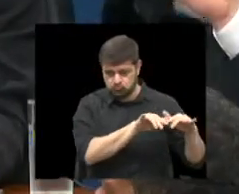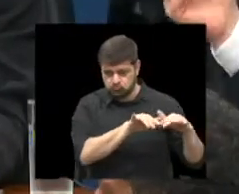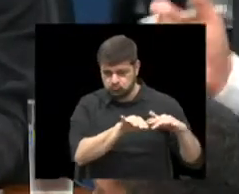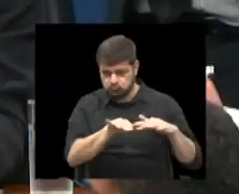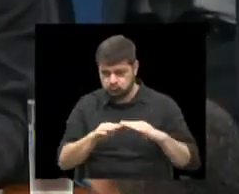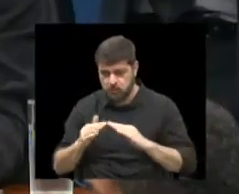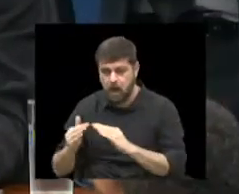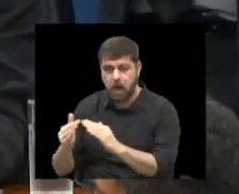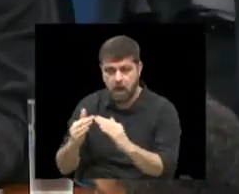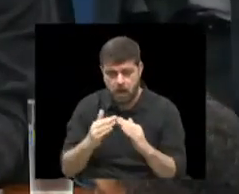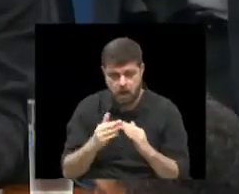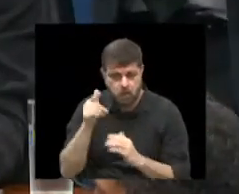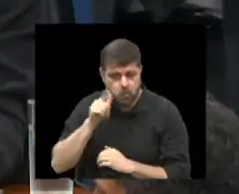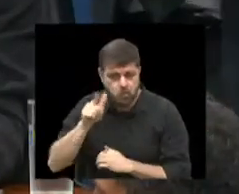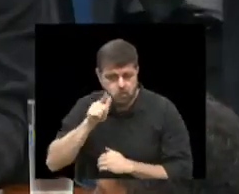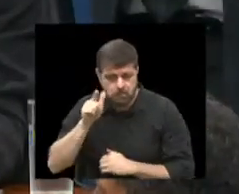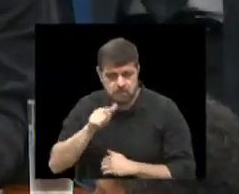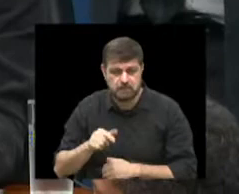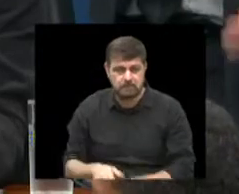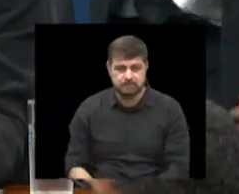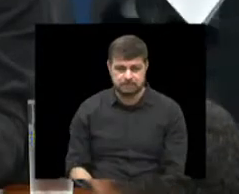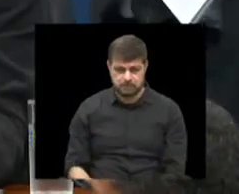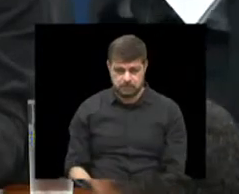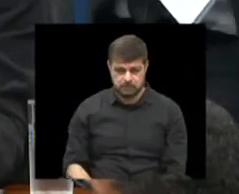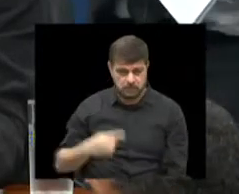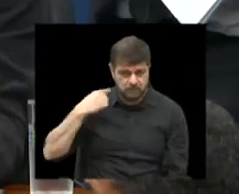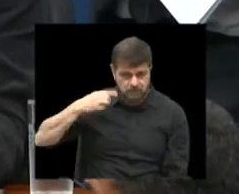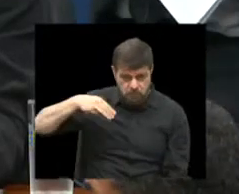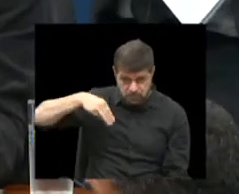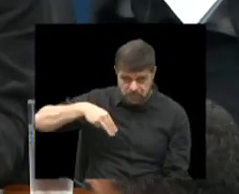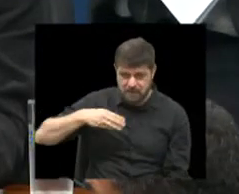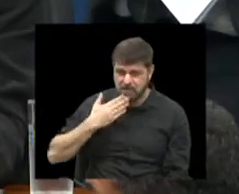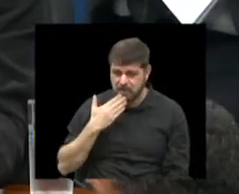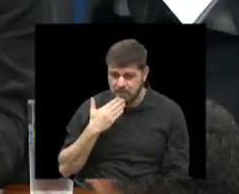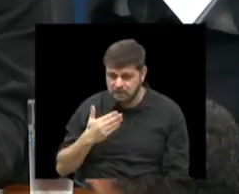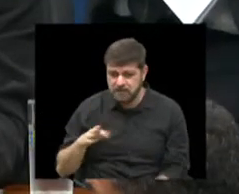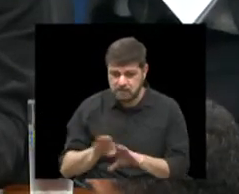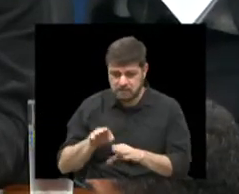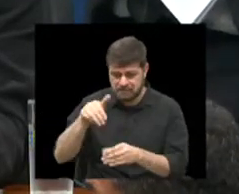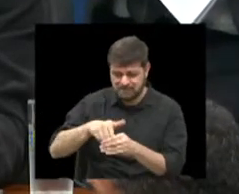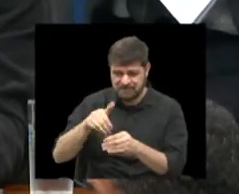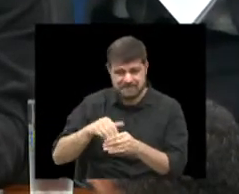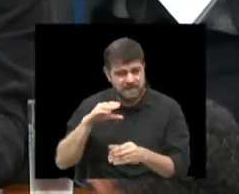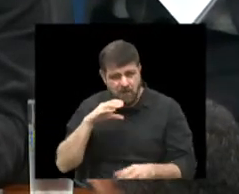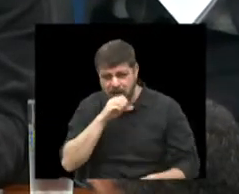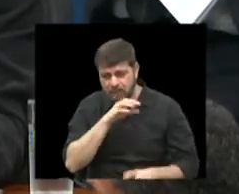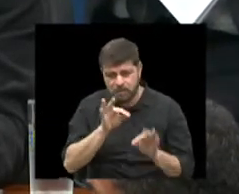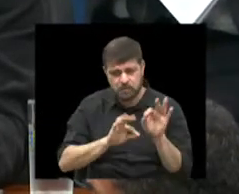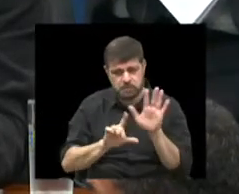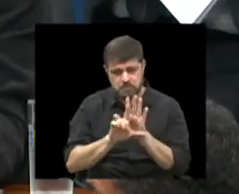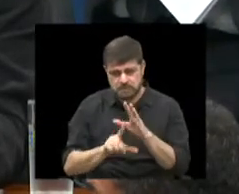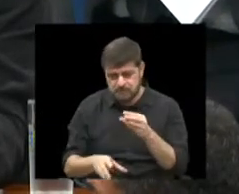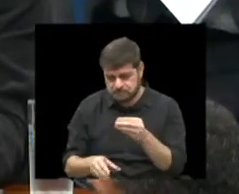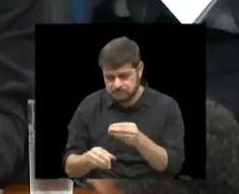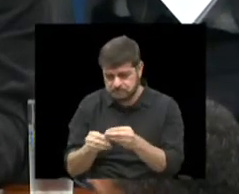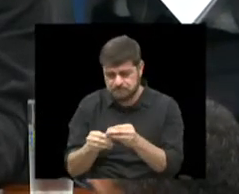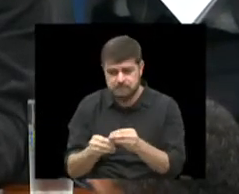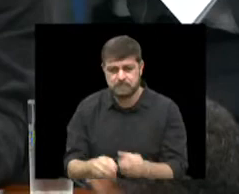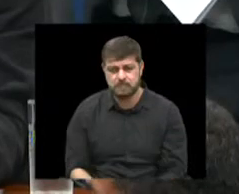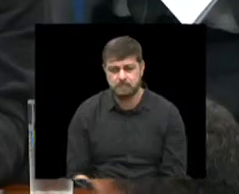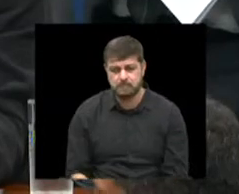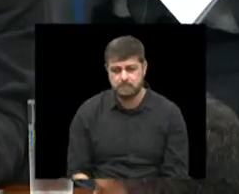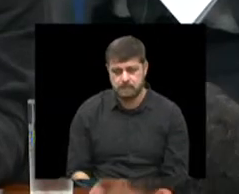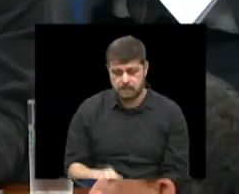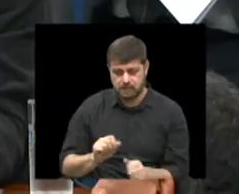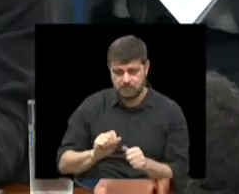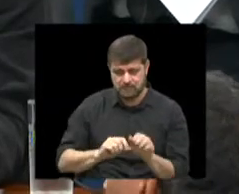vereador Marcos Bernardelli, apoiado por outros vereadores, que requer tramitação em regime de urgência do projeto de lei complementar 125/2017, que